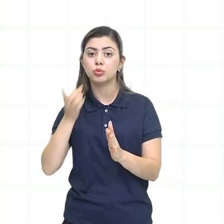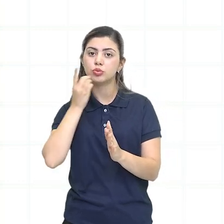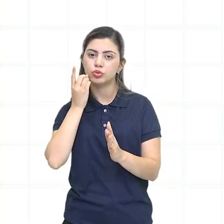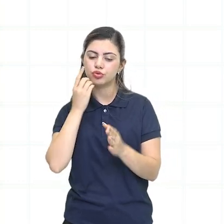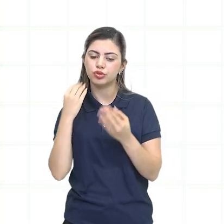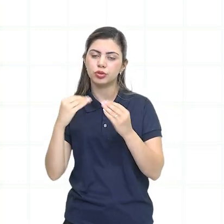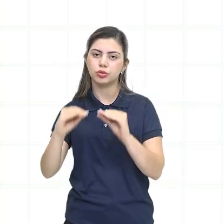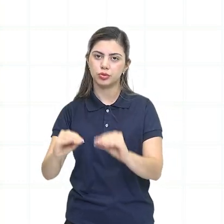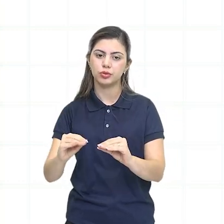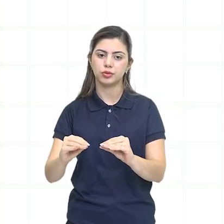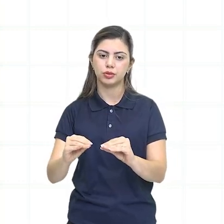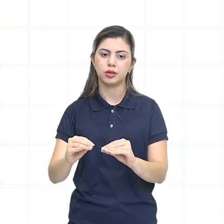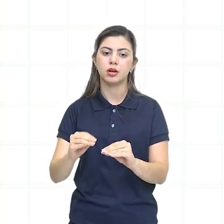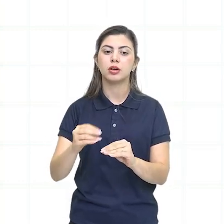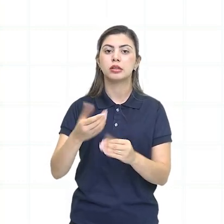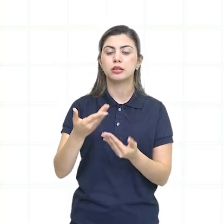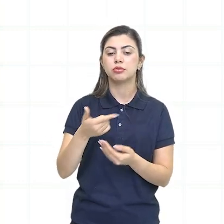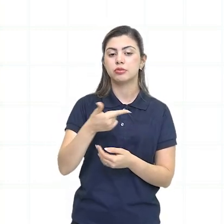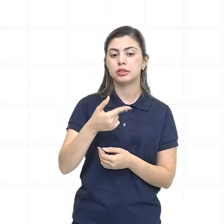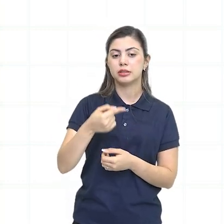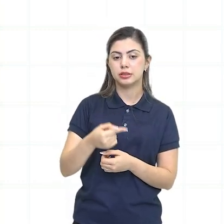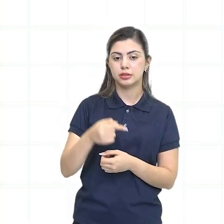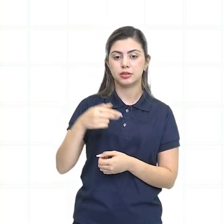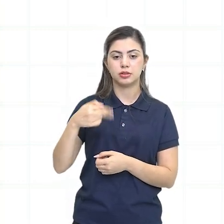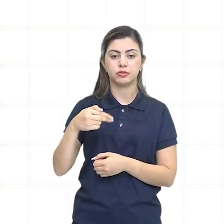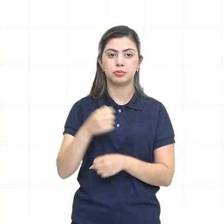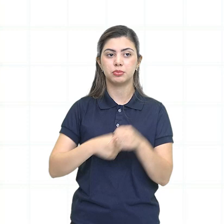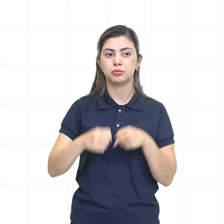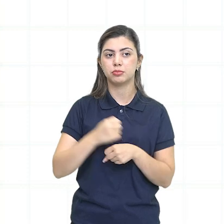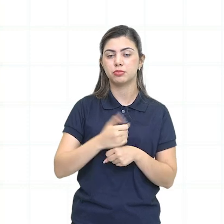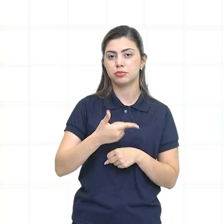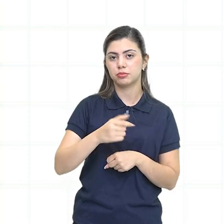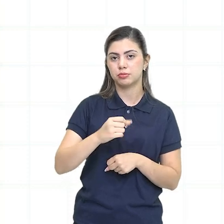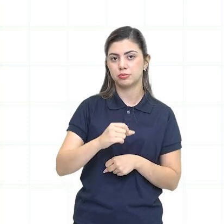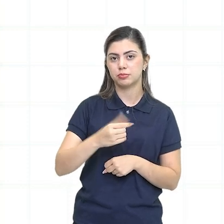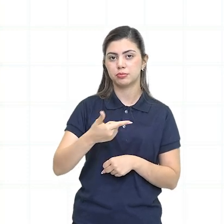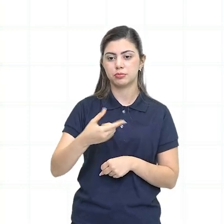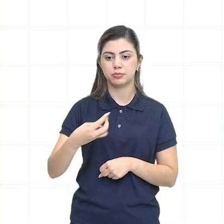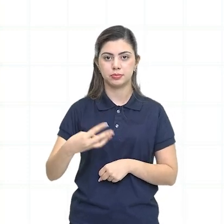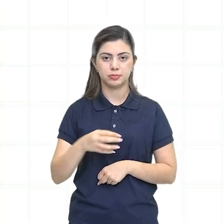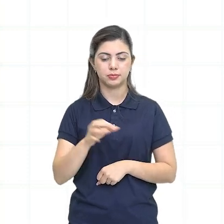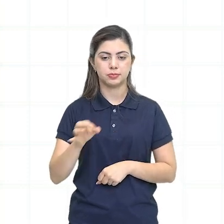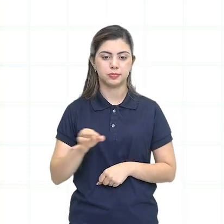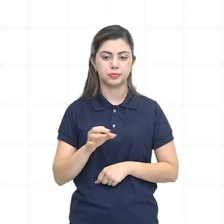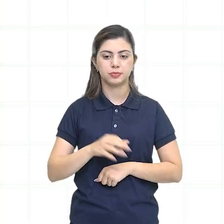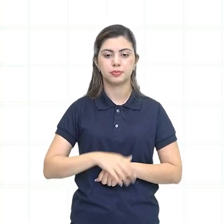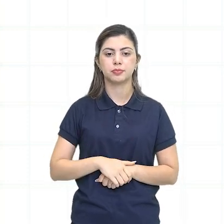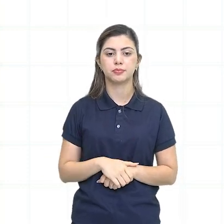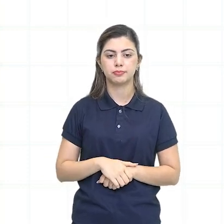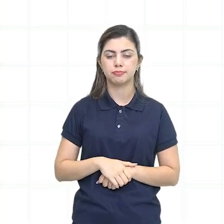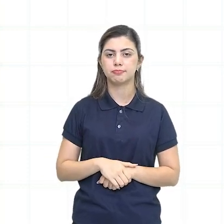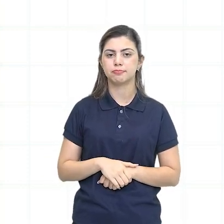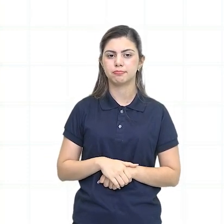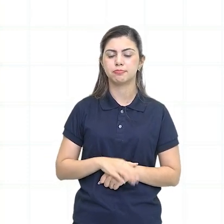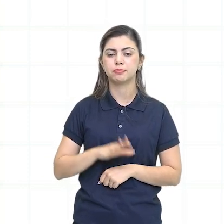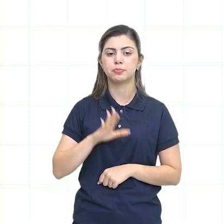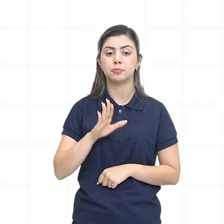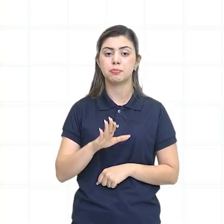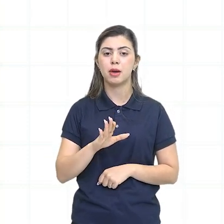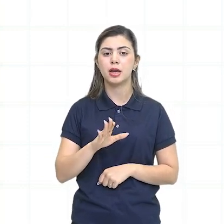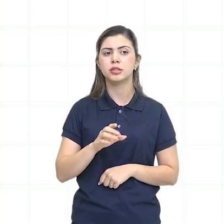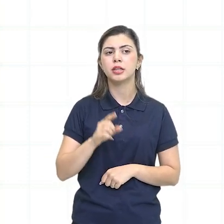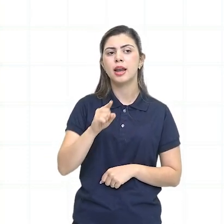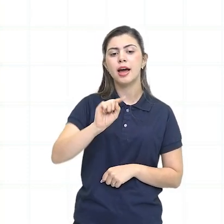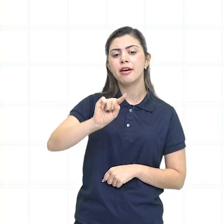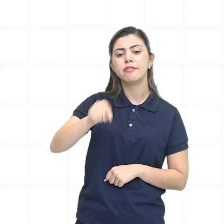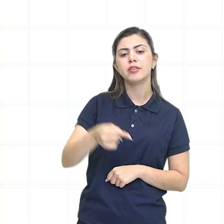data, 27 de novembro de 2023. Mas temos quando não usar,